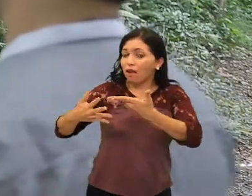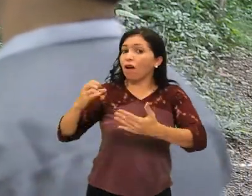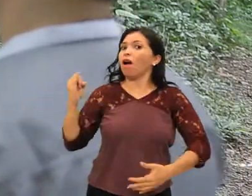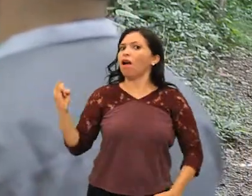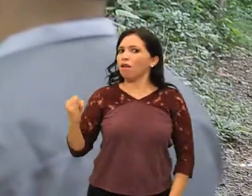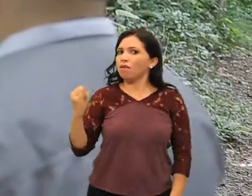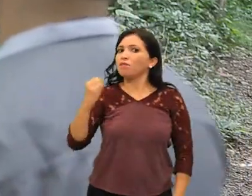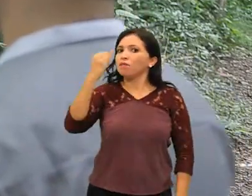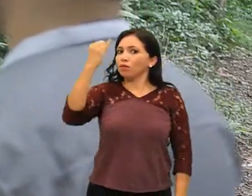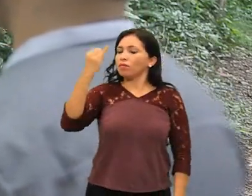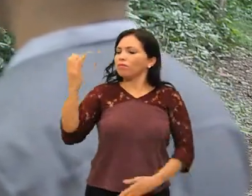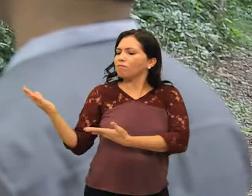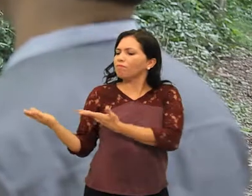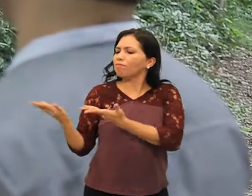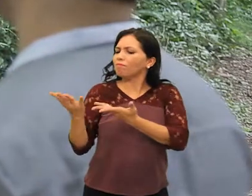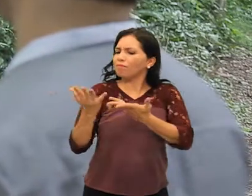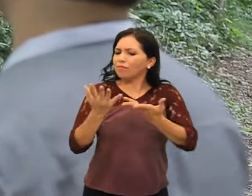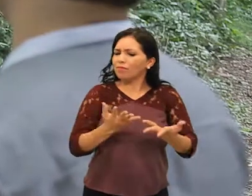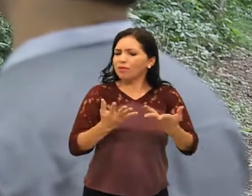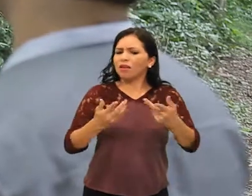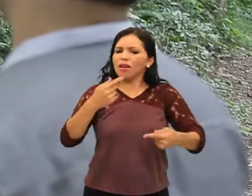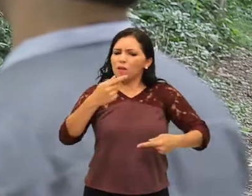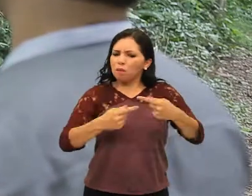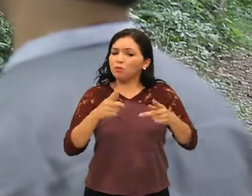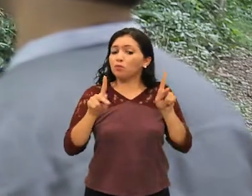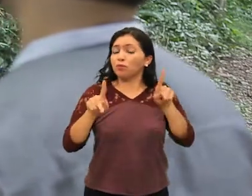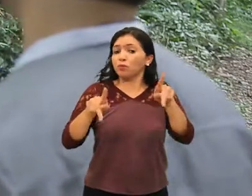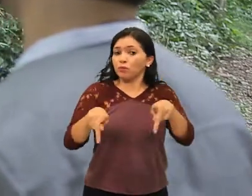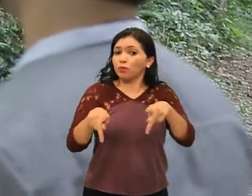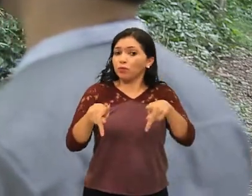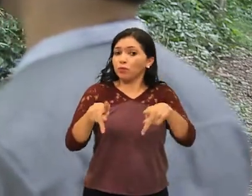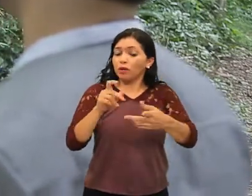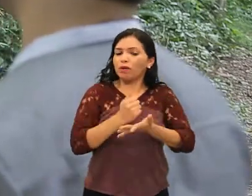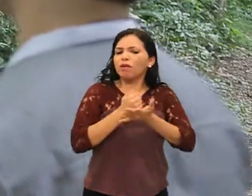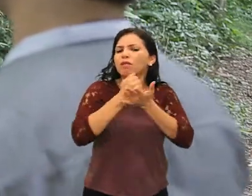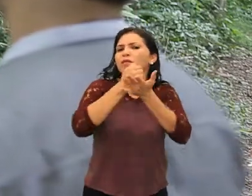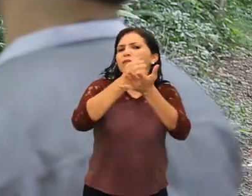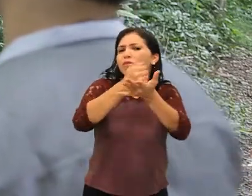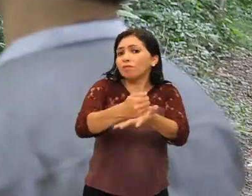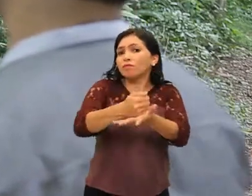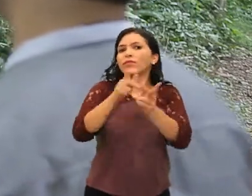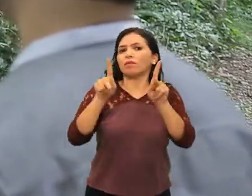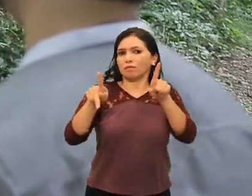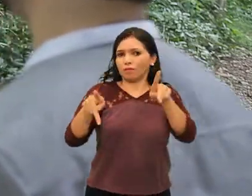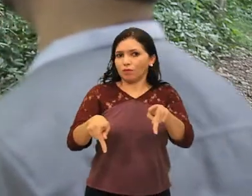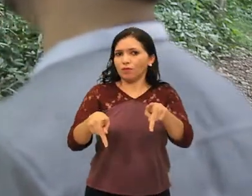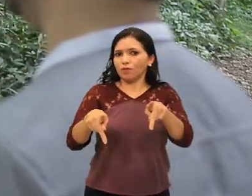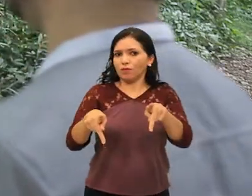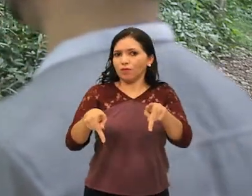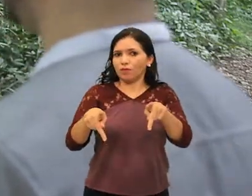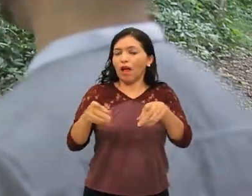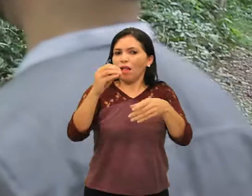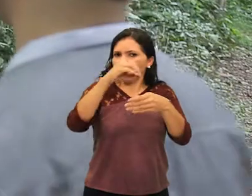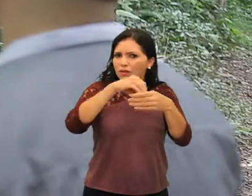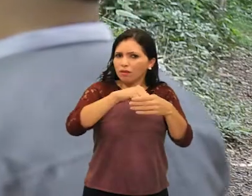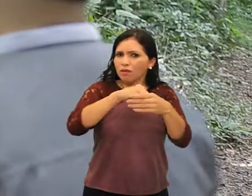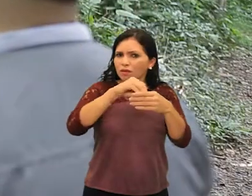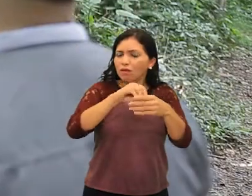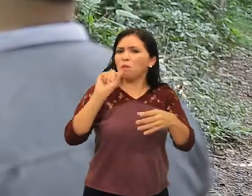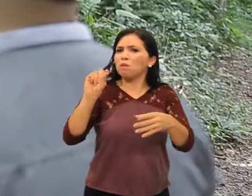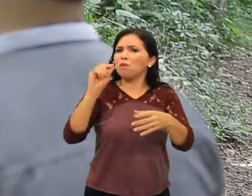importante para trazer política pública, né, em favor da população, dentro daquilo que nós